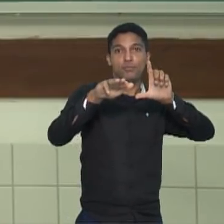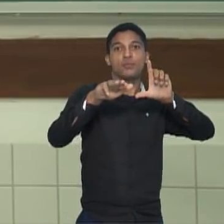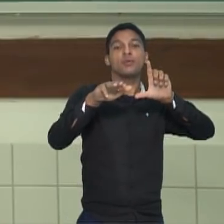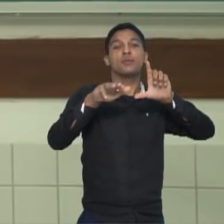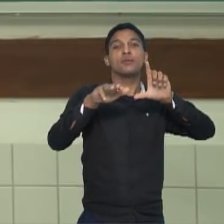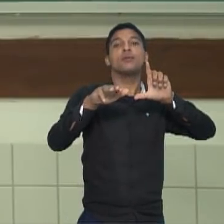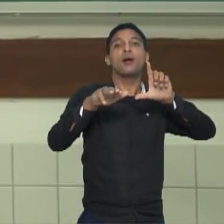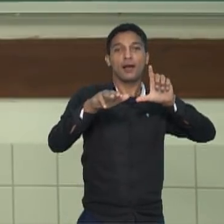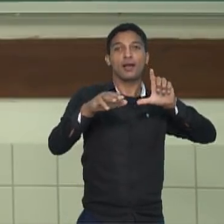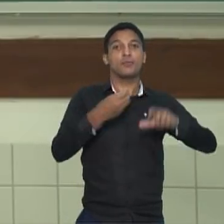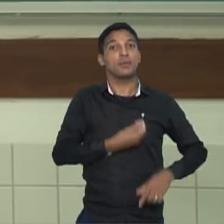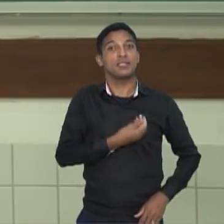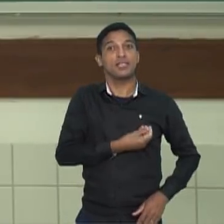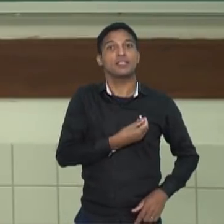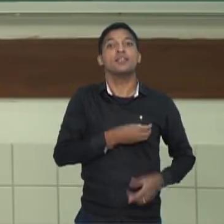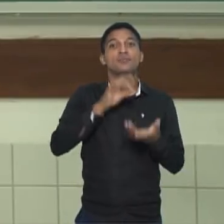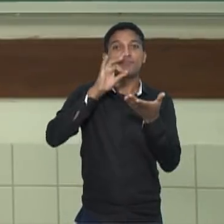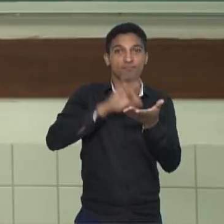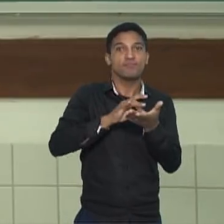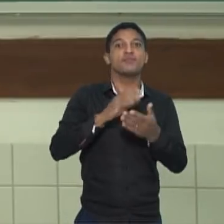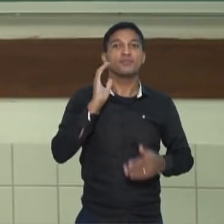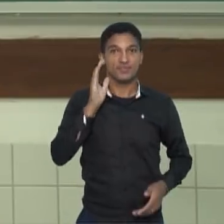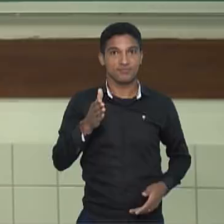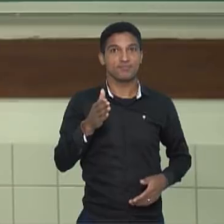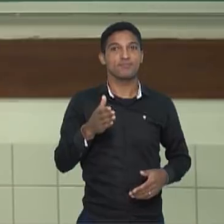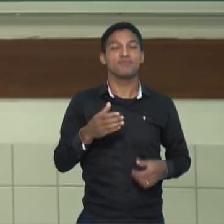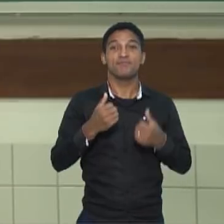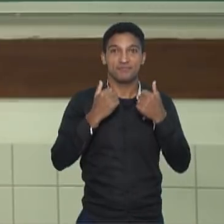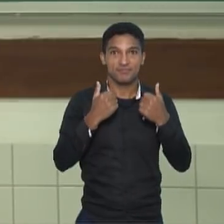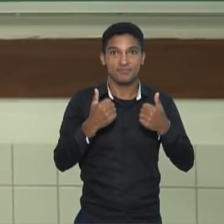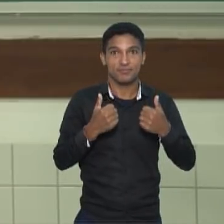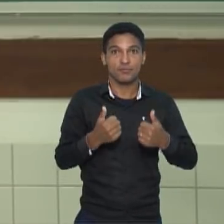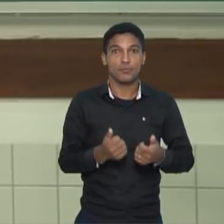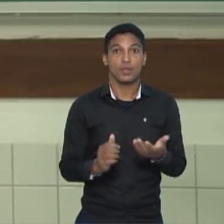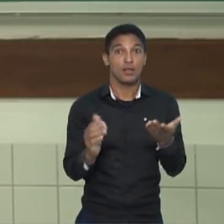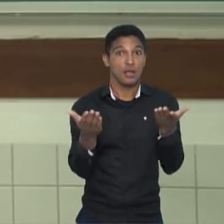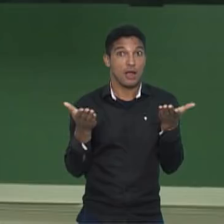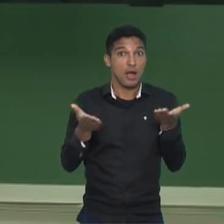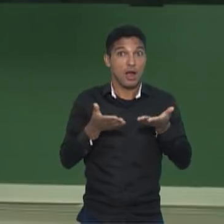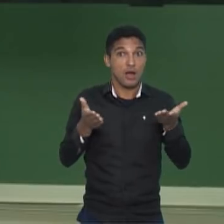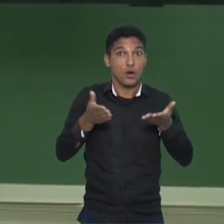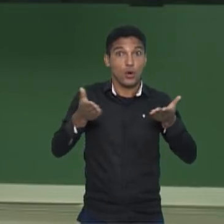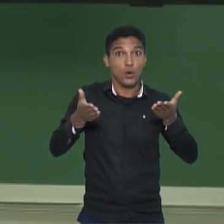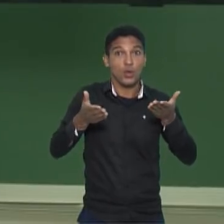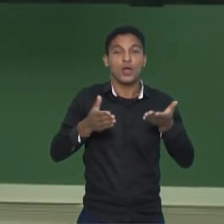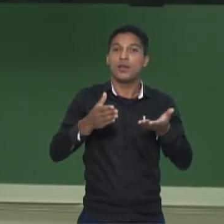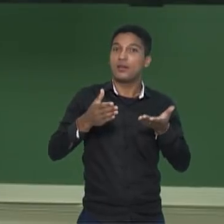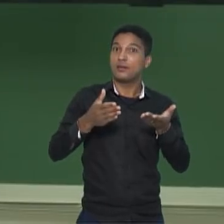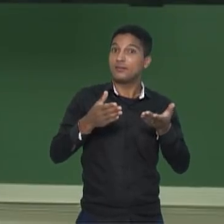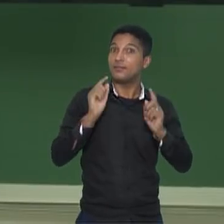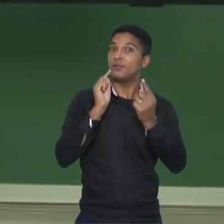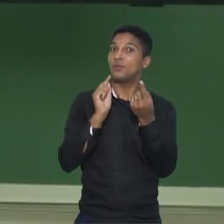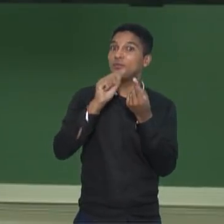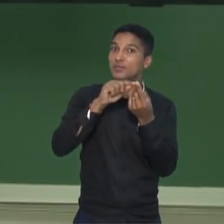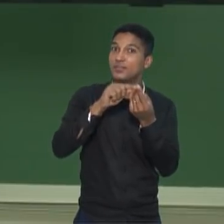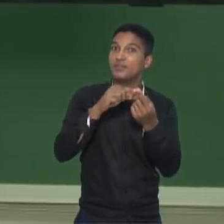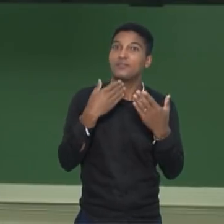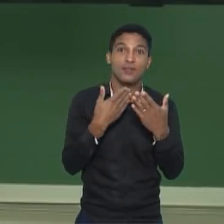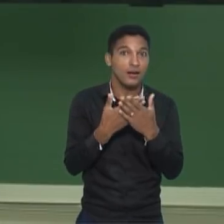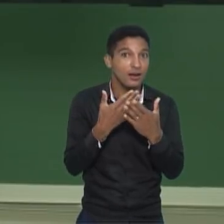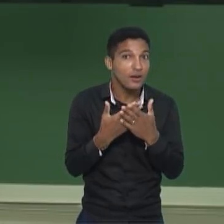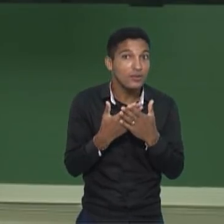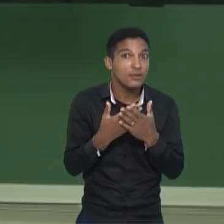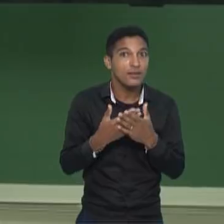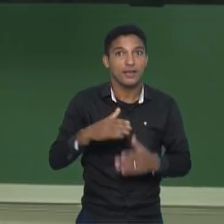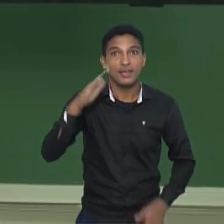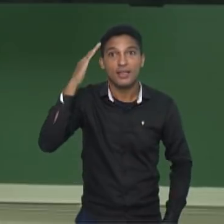garantida. Tranquilo? Vamos iniciar a aula? Os nossos objetivos hoje serão entender